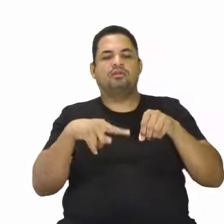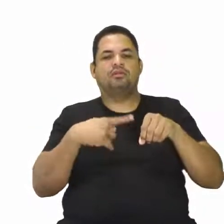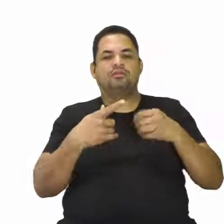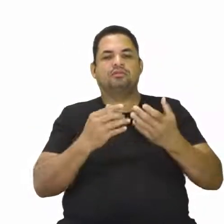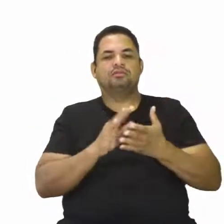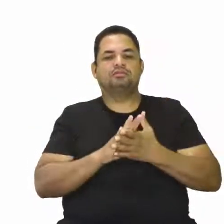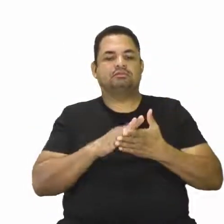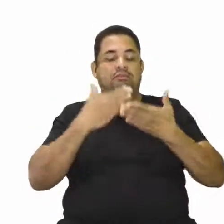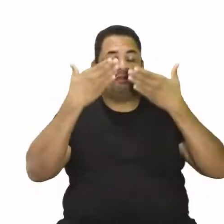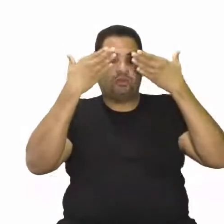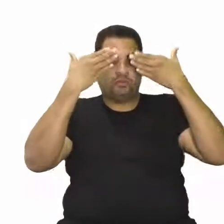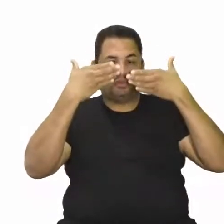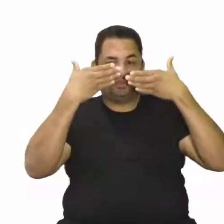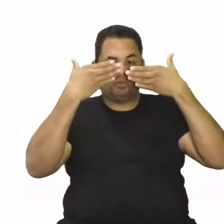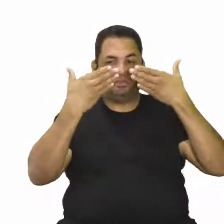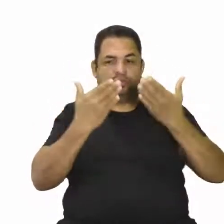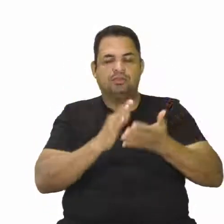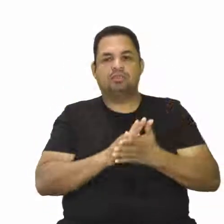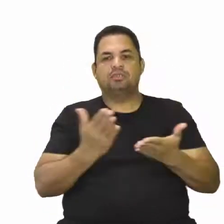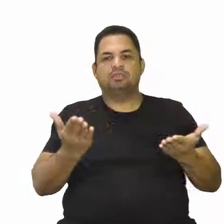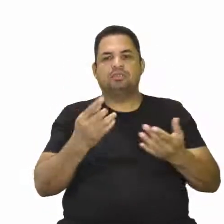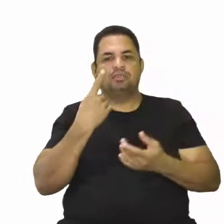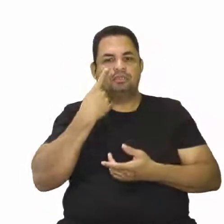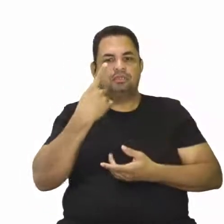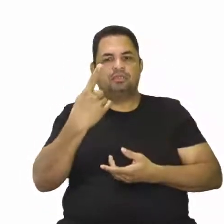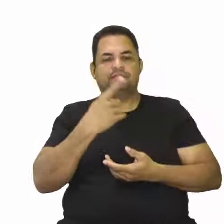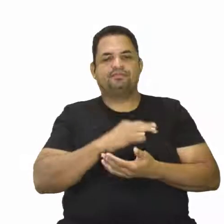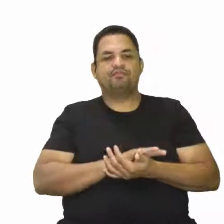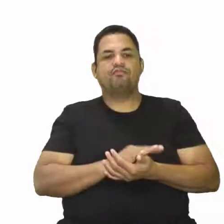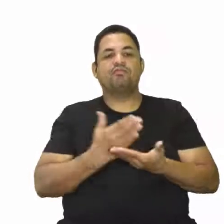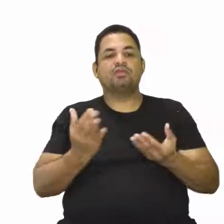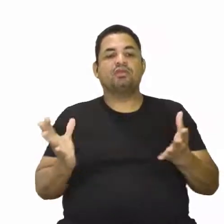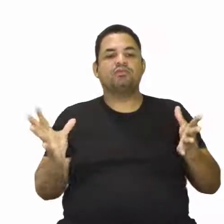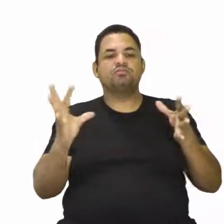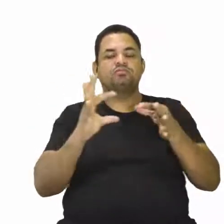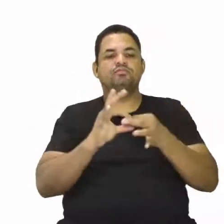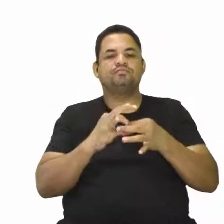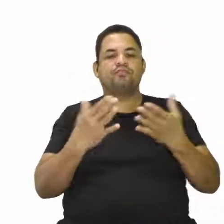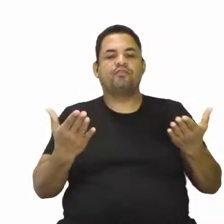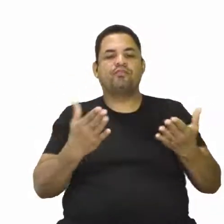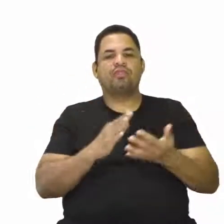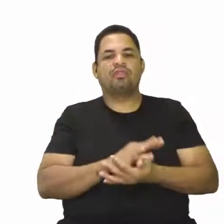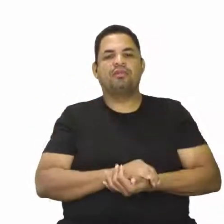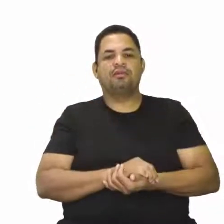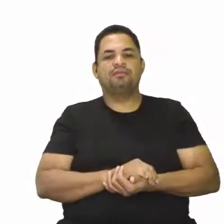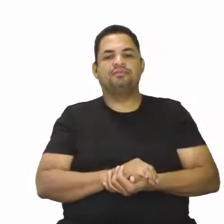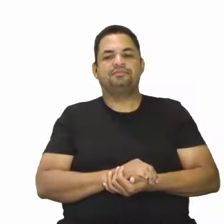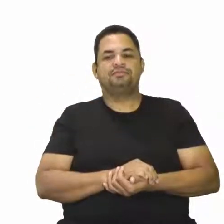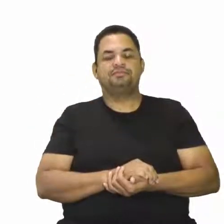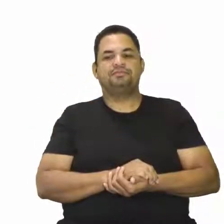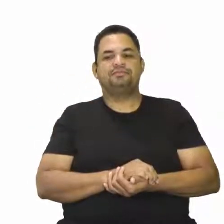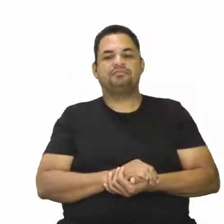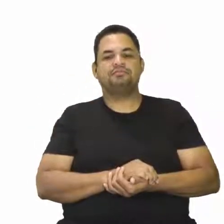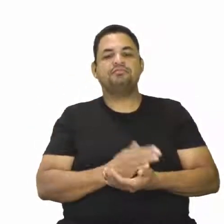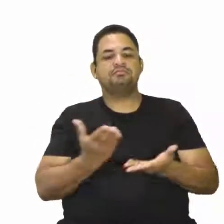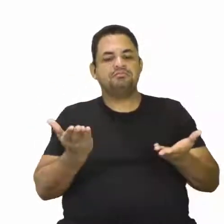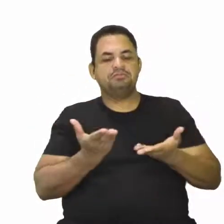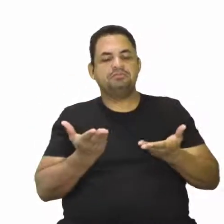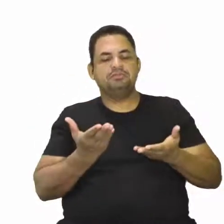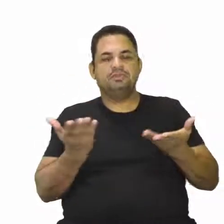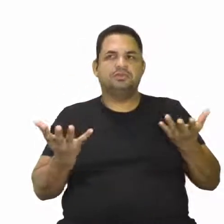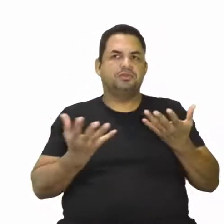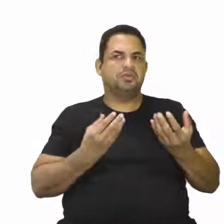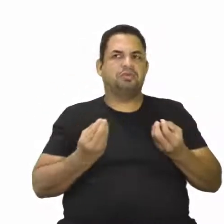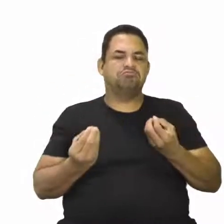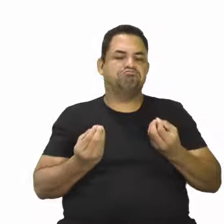as cegas. Então, observem aqui o contexto. Eu estou assim,